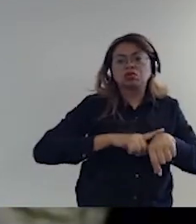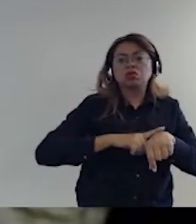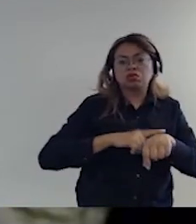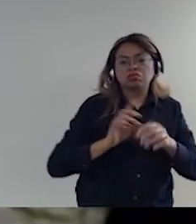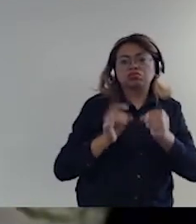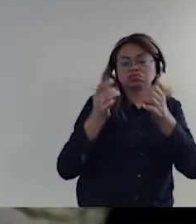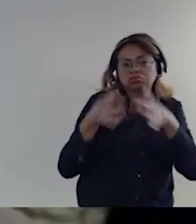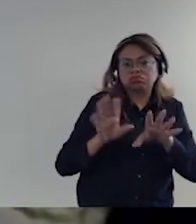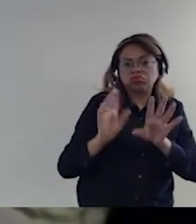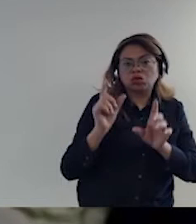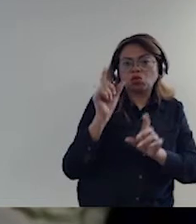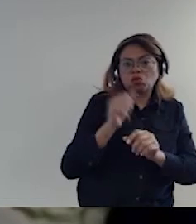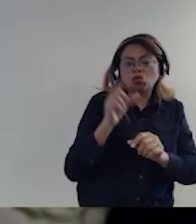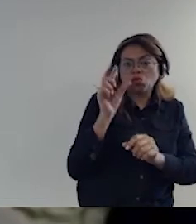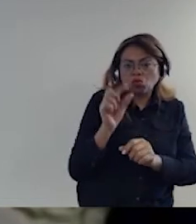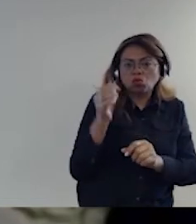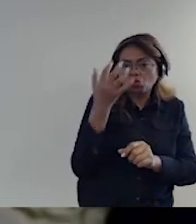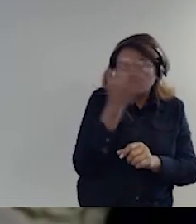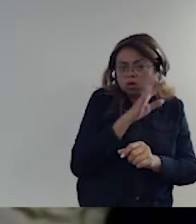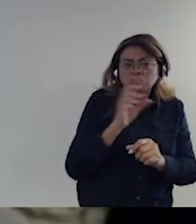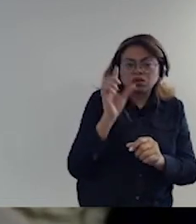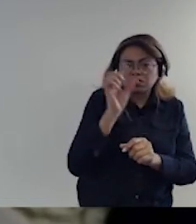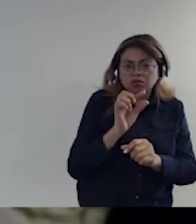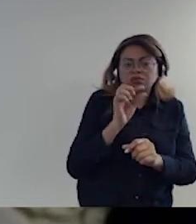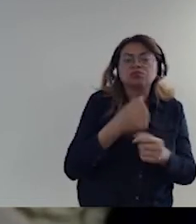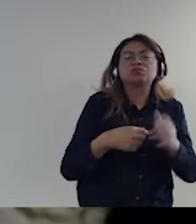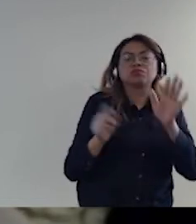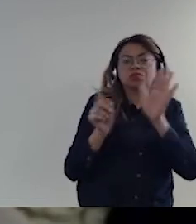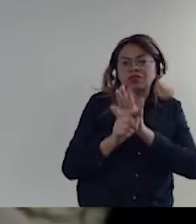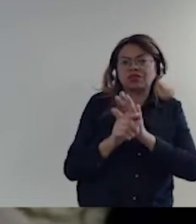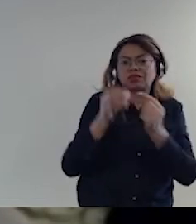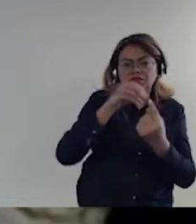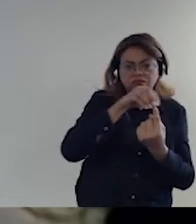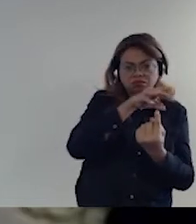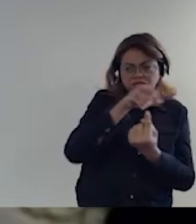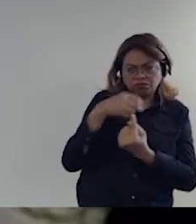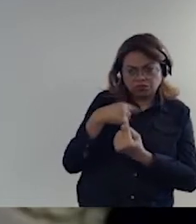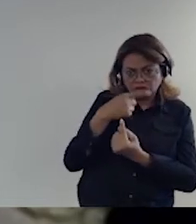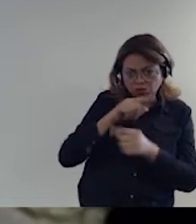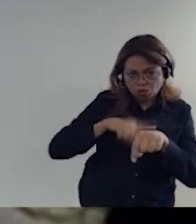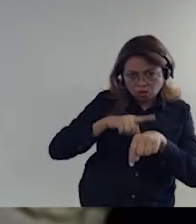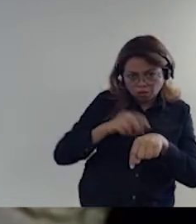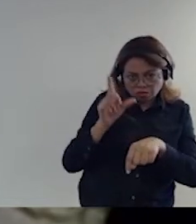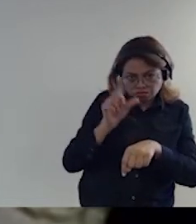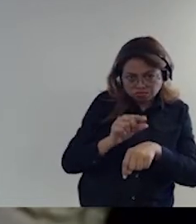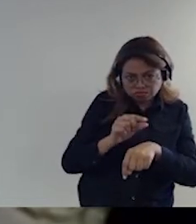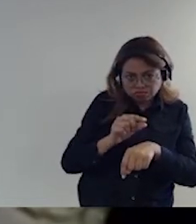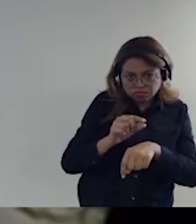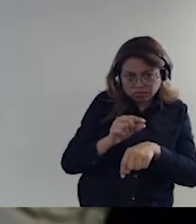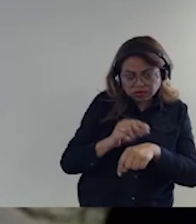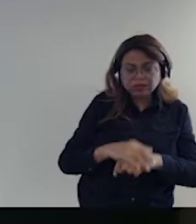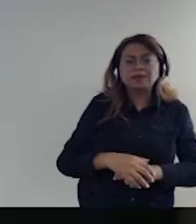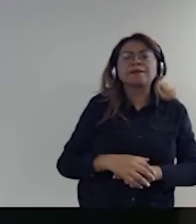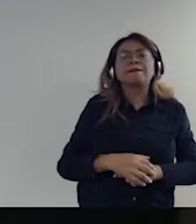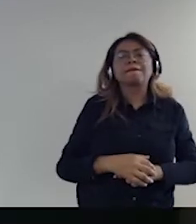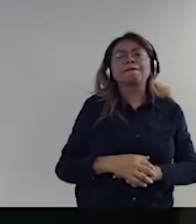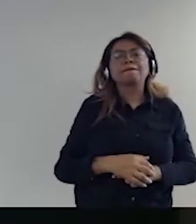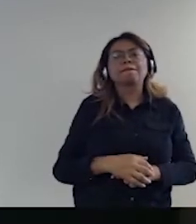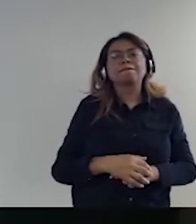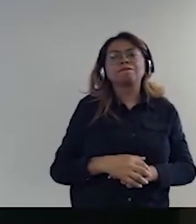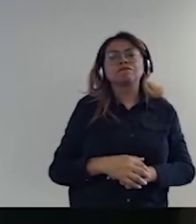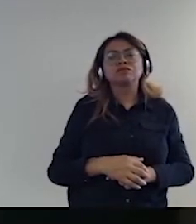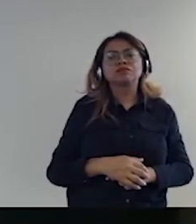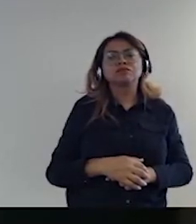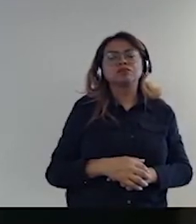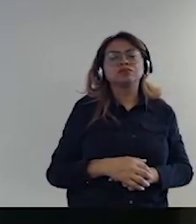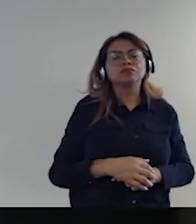deixasse... Verdade, não é? Pergunta ao nosso moderador. O meu tempo esgotou-se. Não, professor,